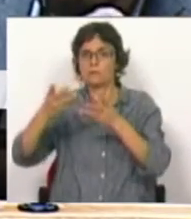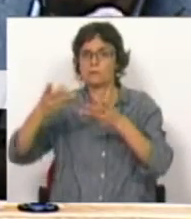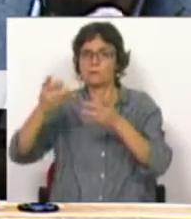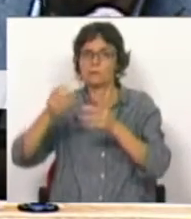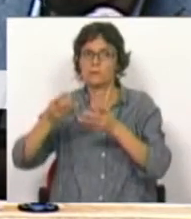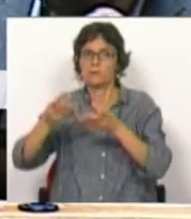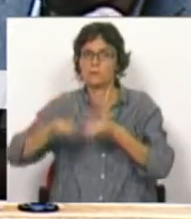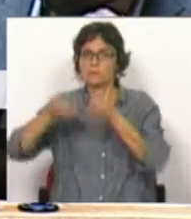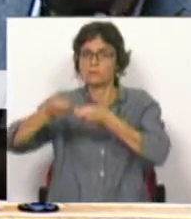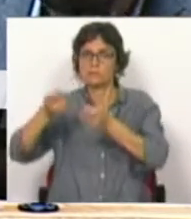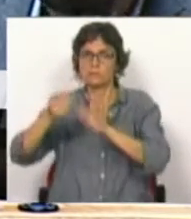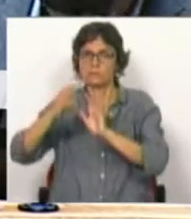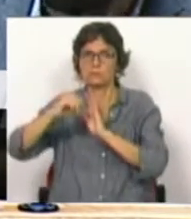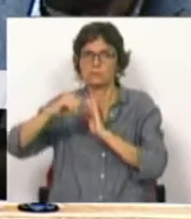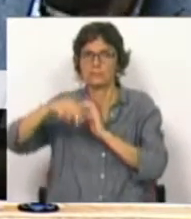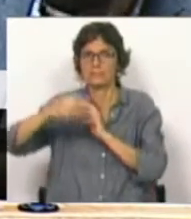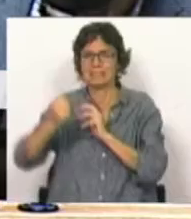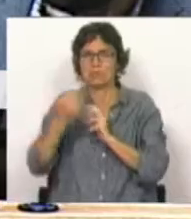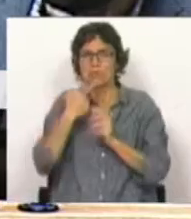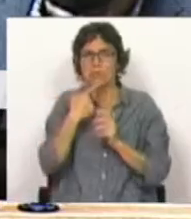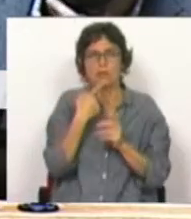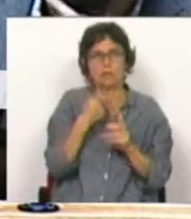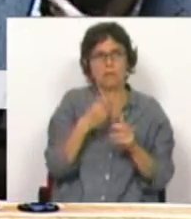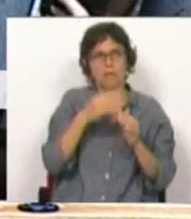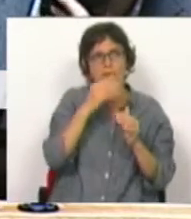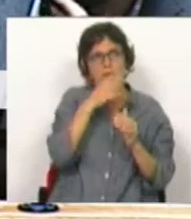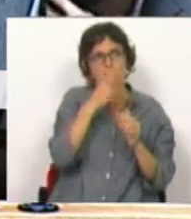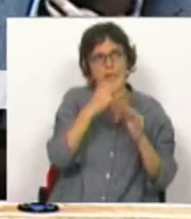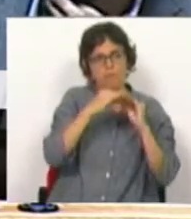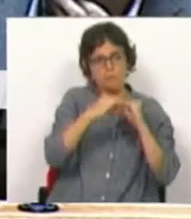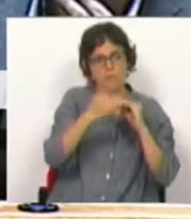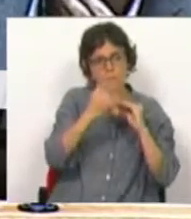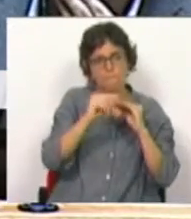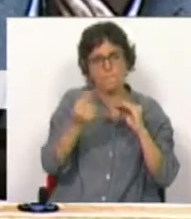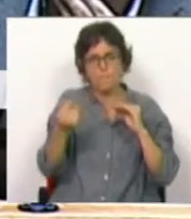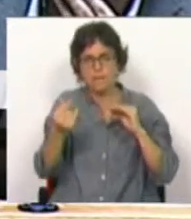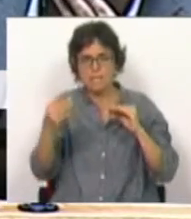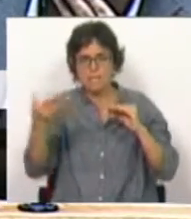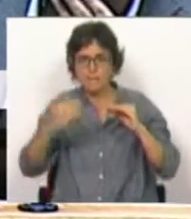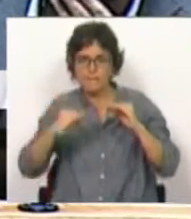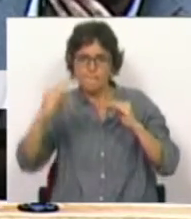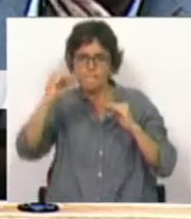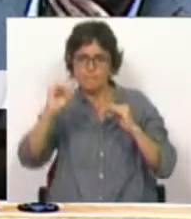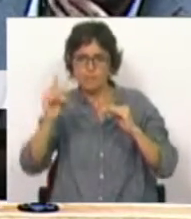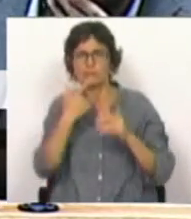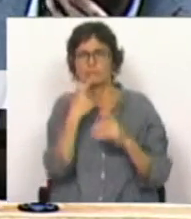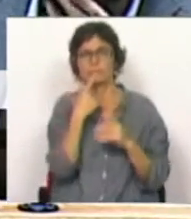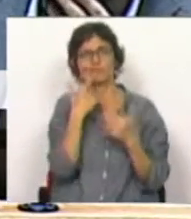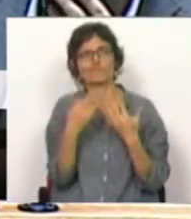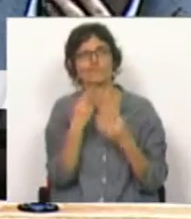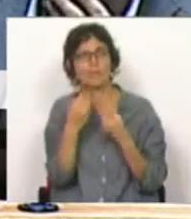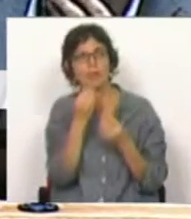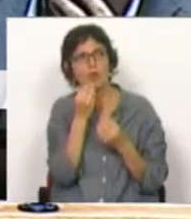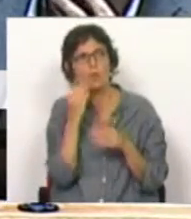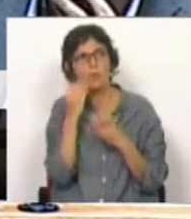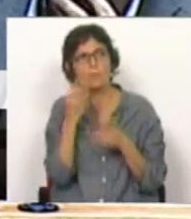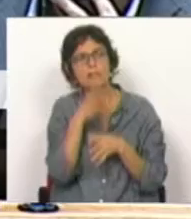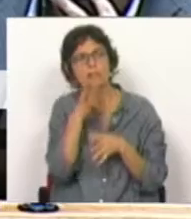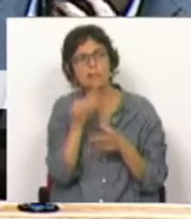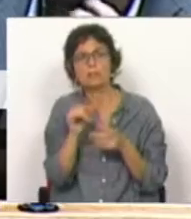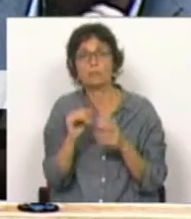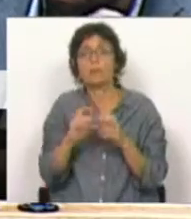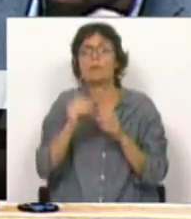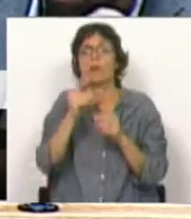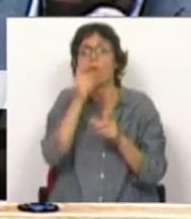Portanto, falamos de sustentabilidade, mas não podemos falar de mais orçamento, temos que encontrar aqui outra coisa. Falam de recursos